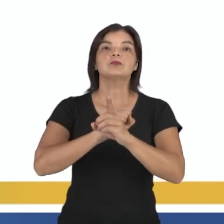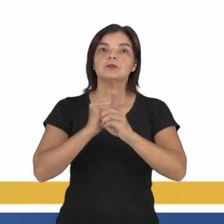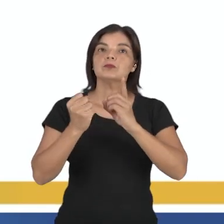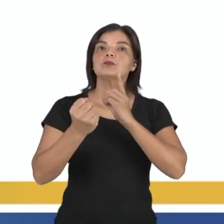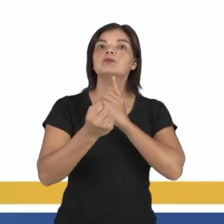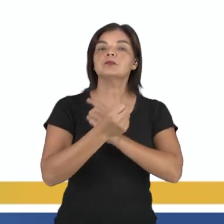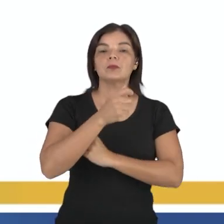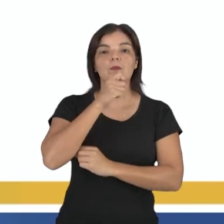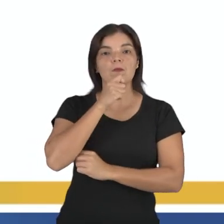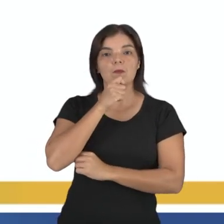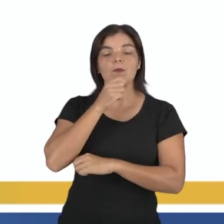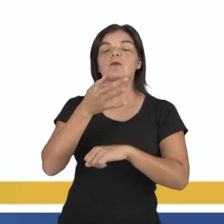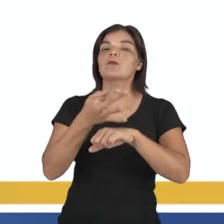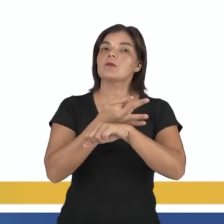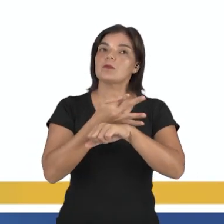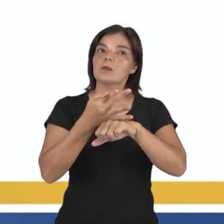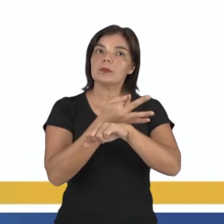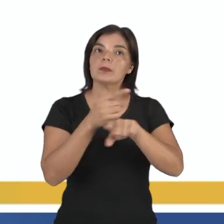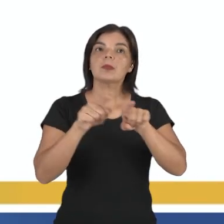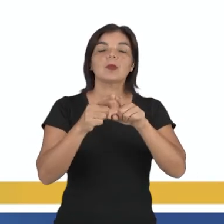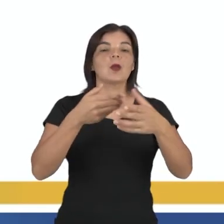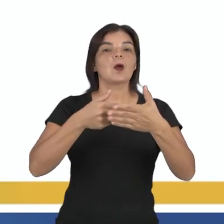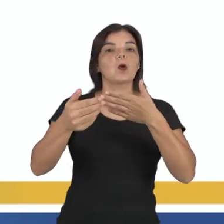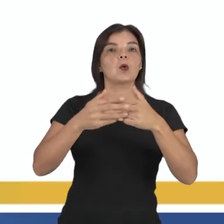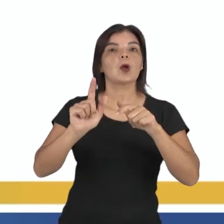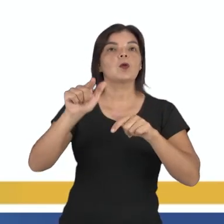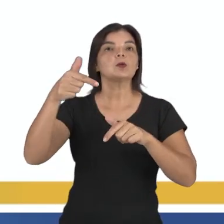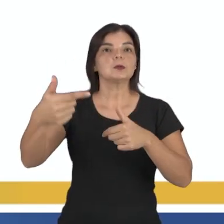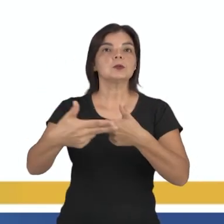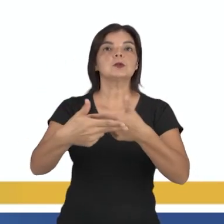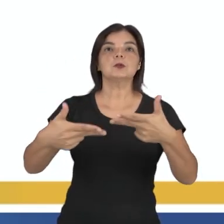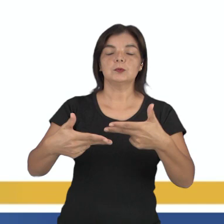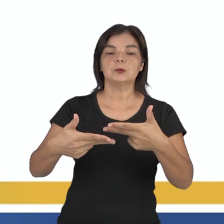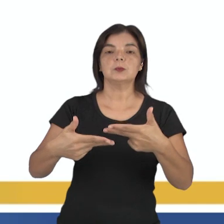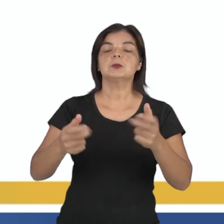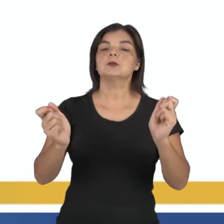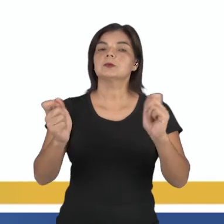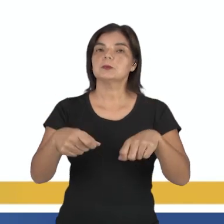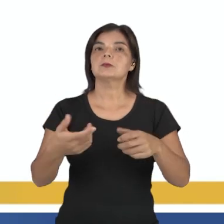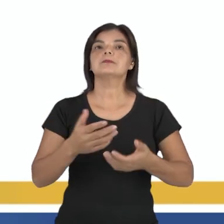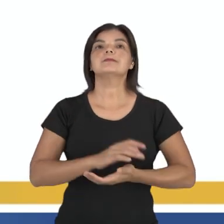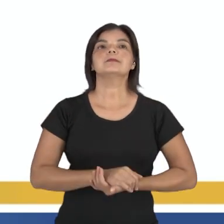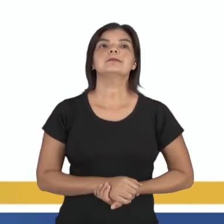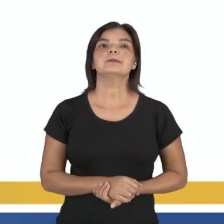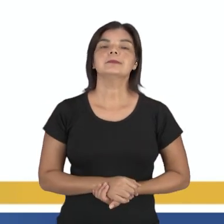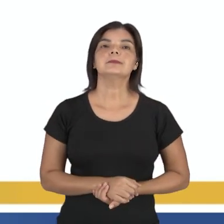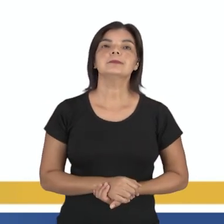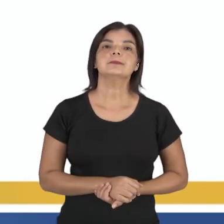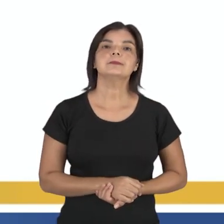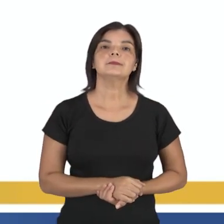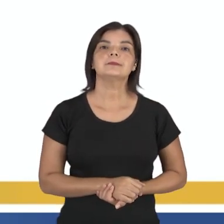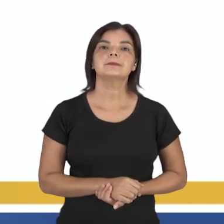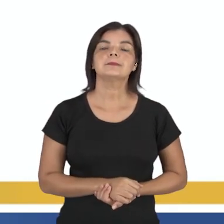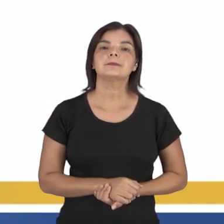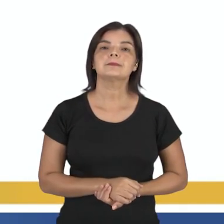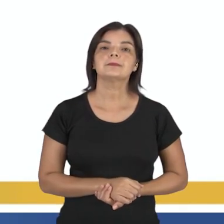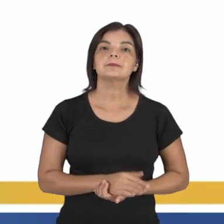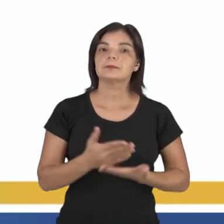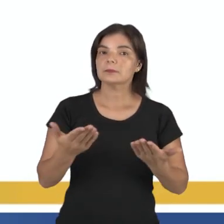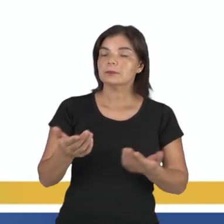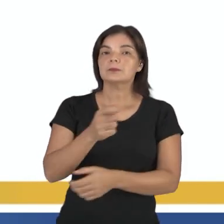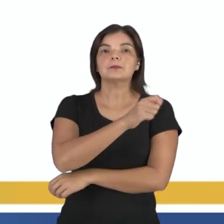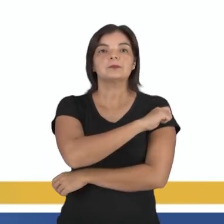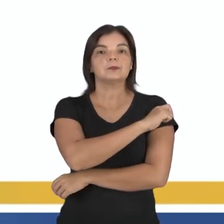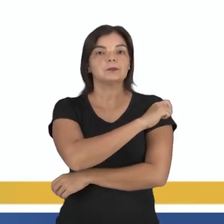social, ainda contra toda resistência e qualquer que seja o fundamento dessa probabilidade.